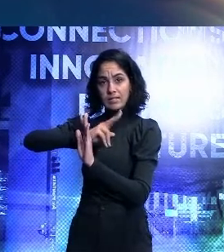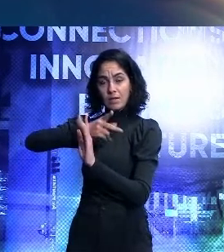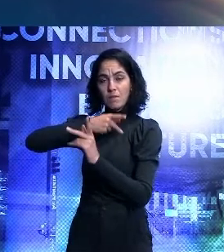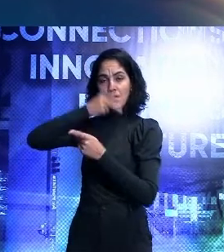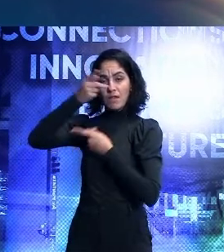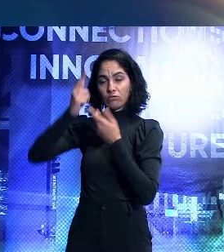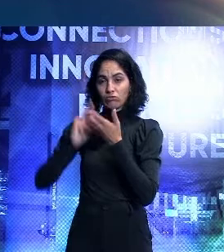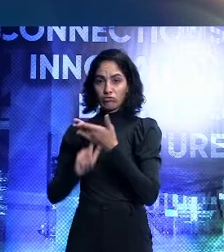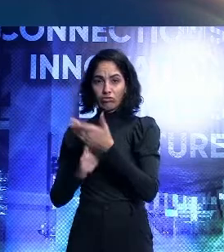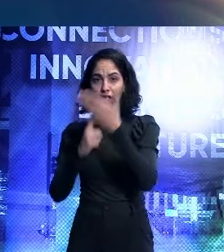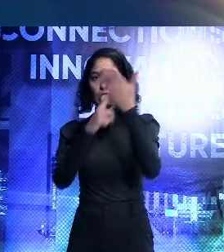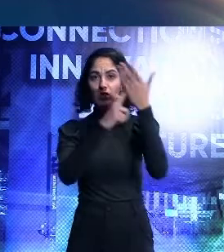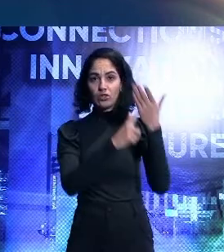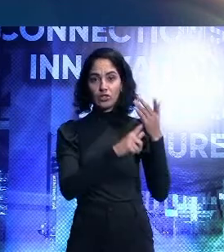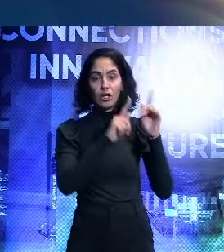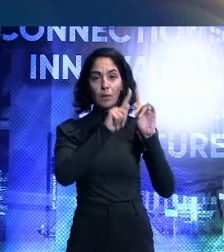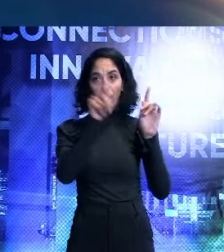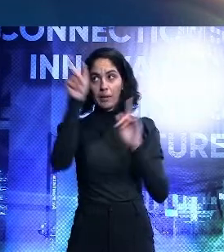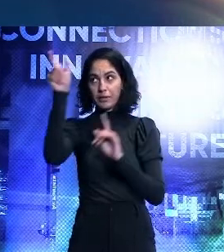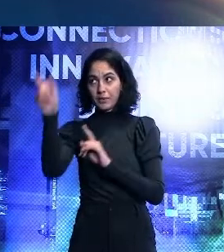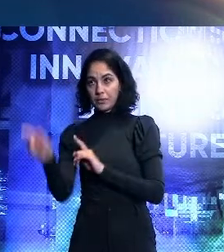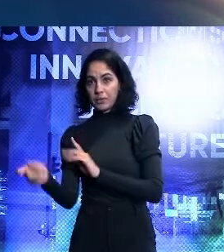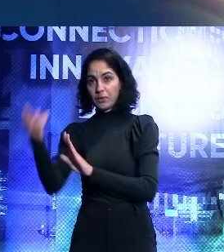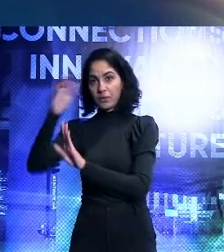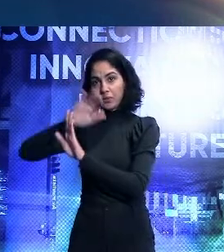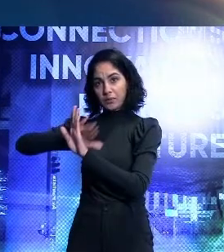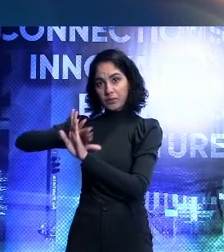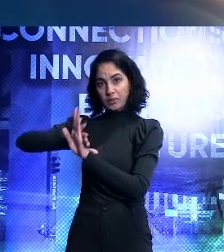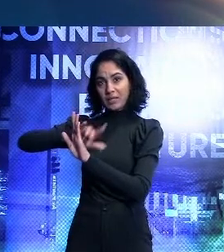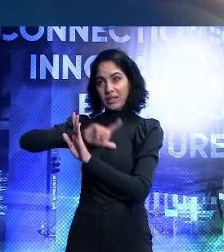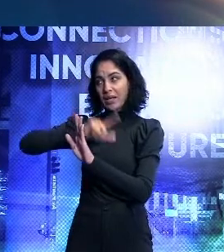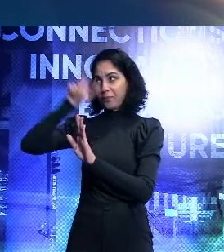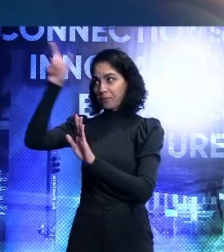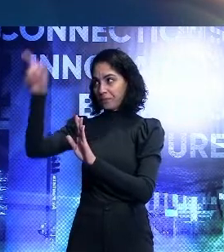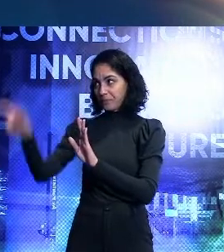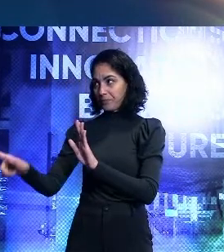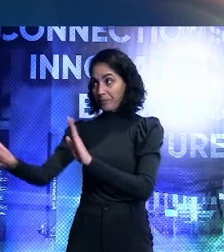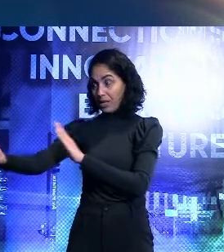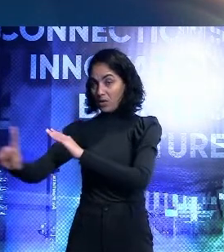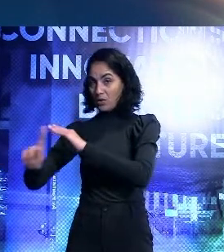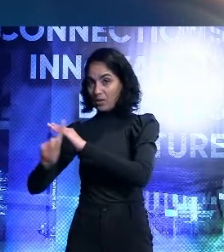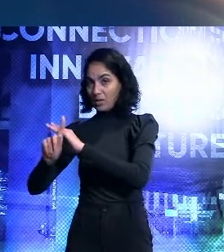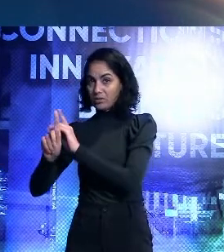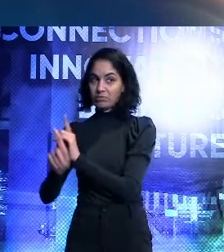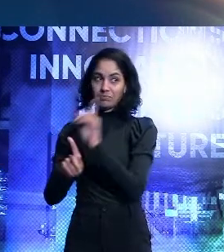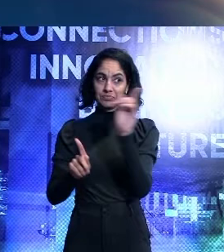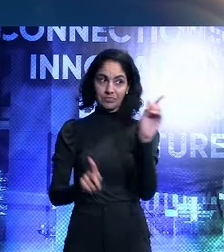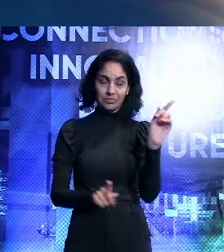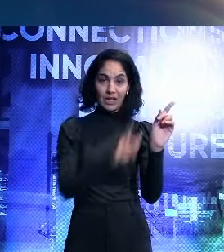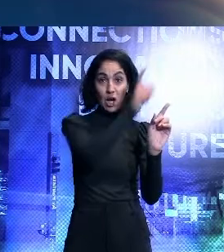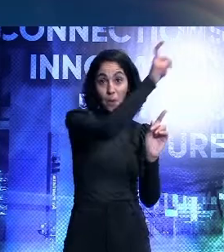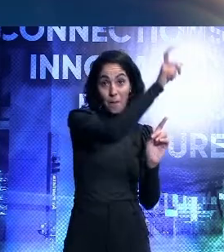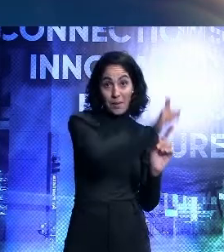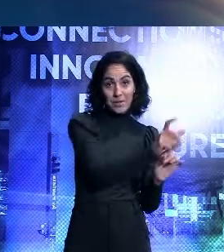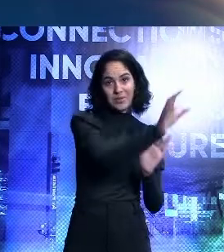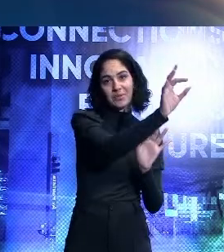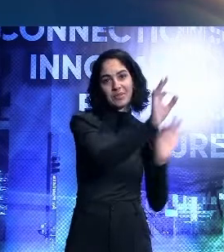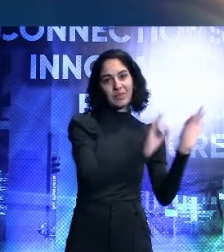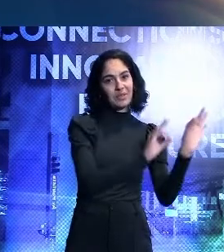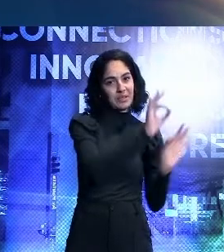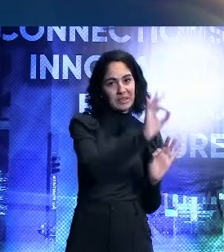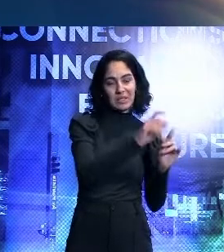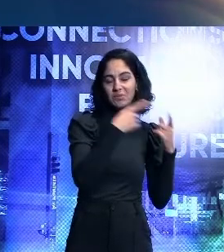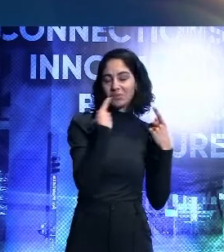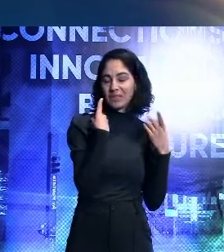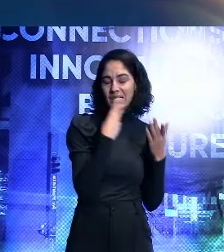tecnologia, mas pessoa está nas duas pontas, é o cliente e é quem está na organização. Sempre. Transformação